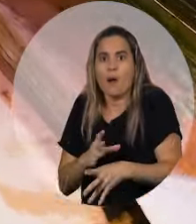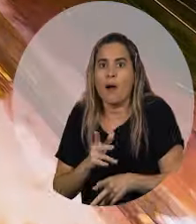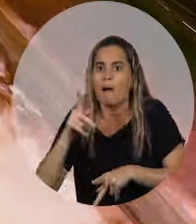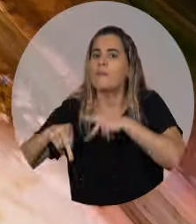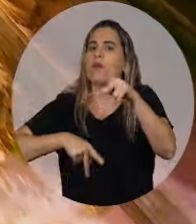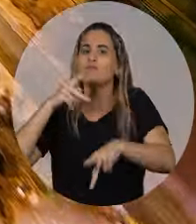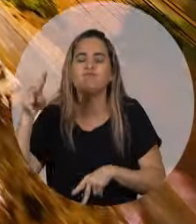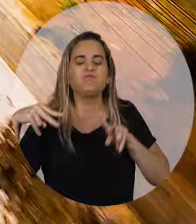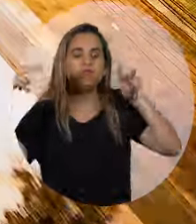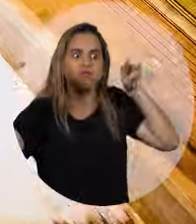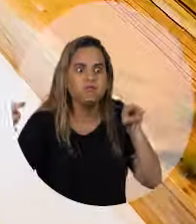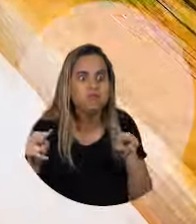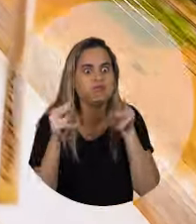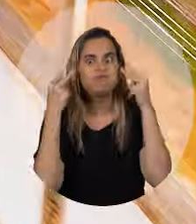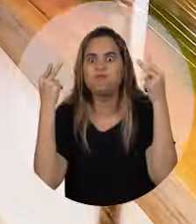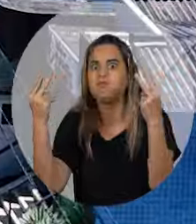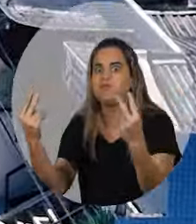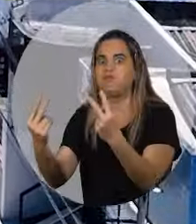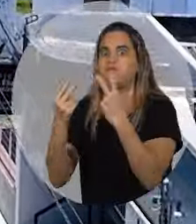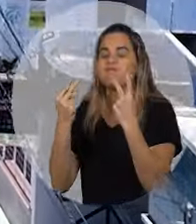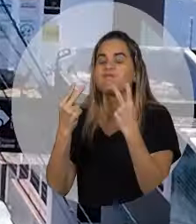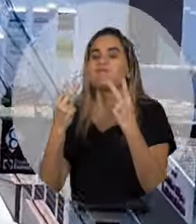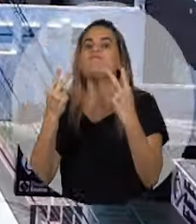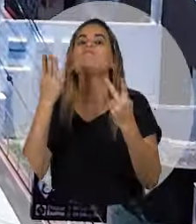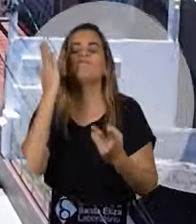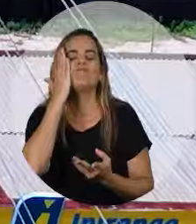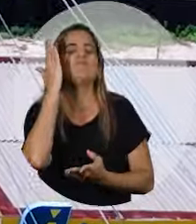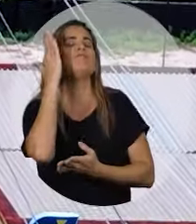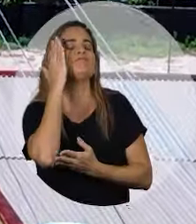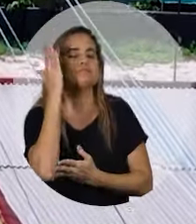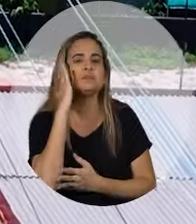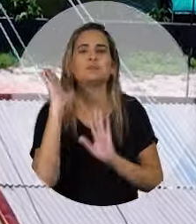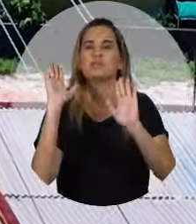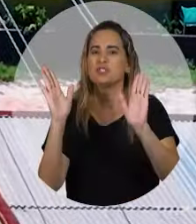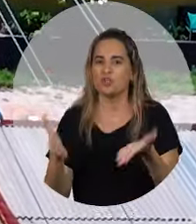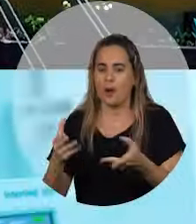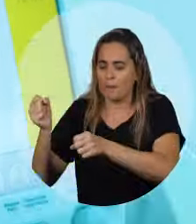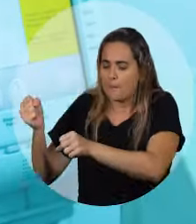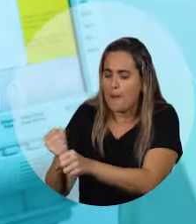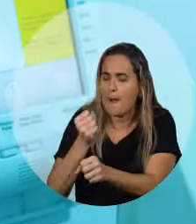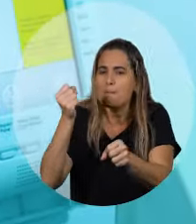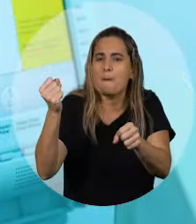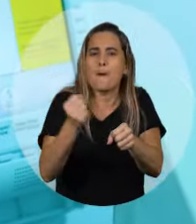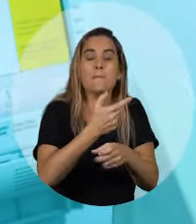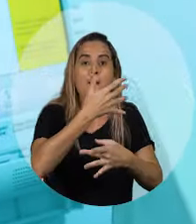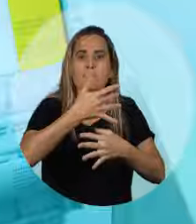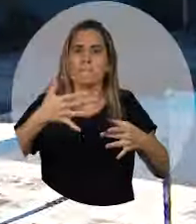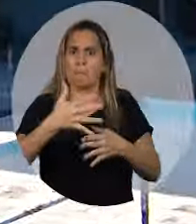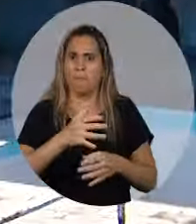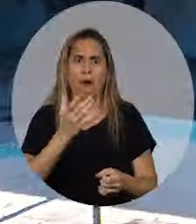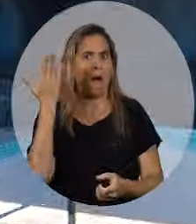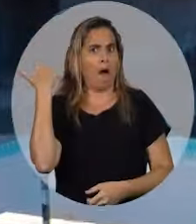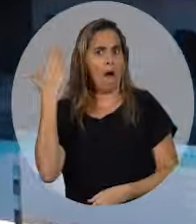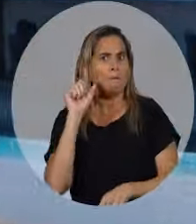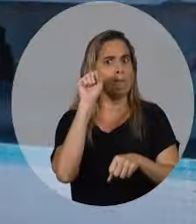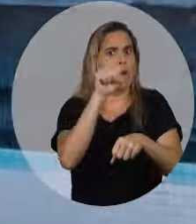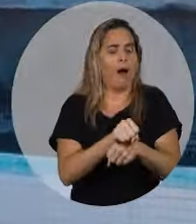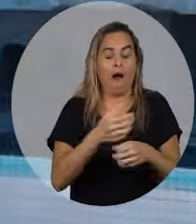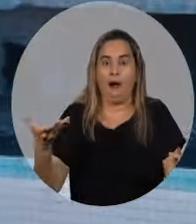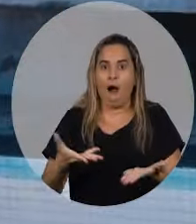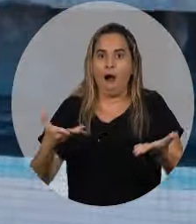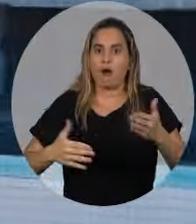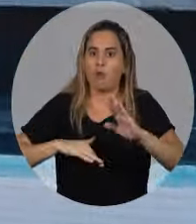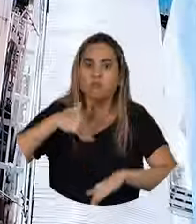o povo tá vendo. Tem muita obra nas ruas, tem muita obra pra ver. A cidade que parou